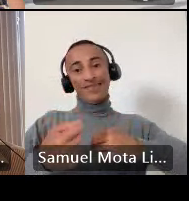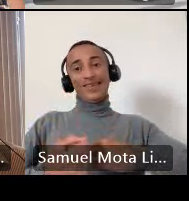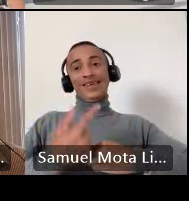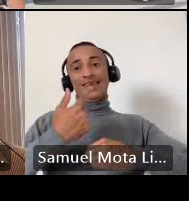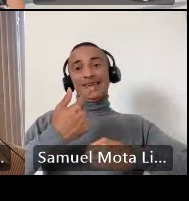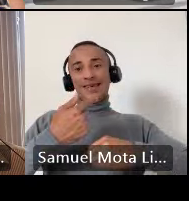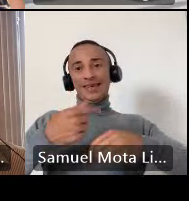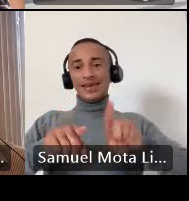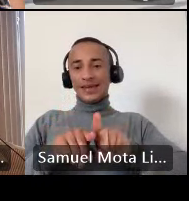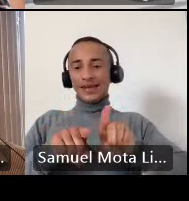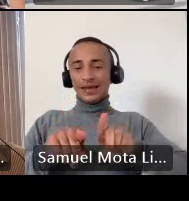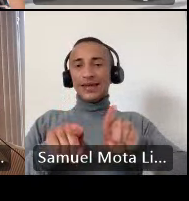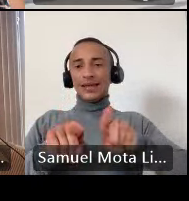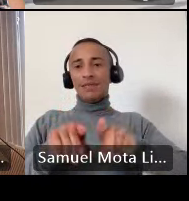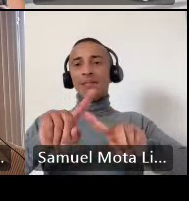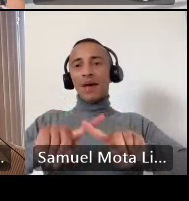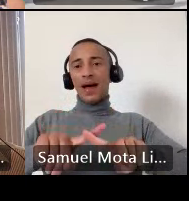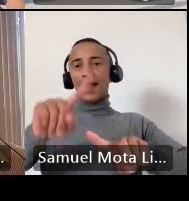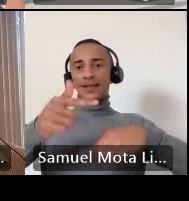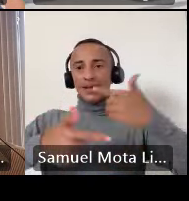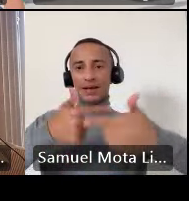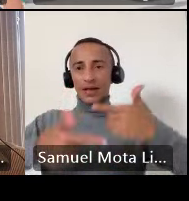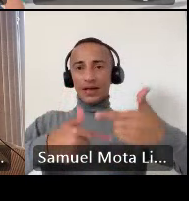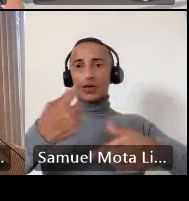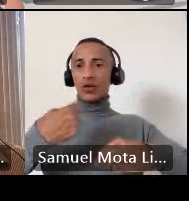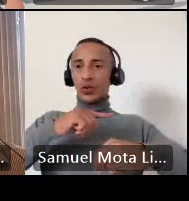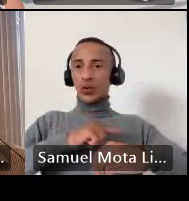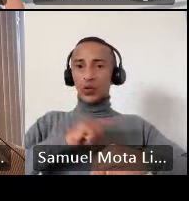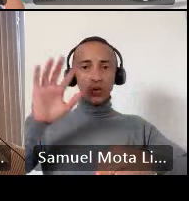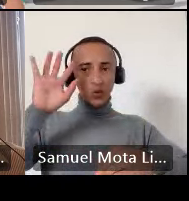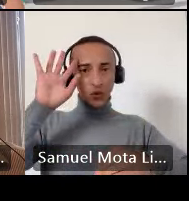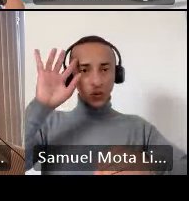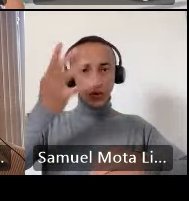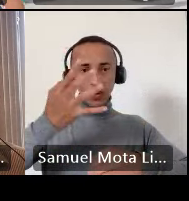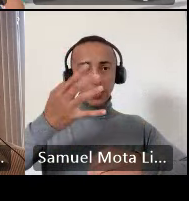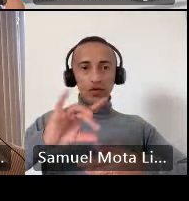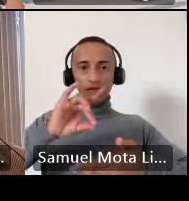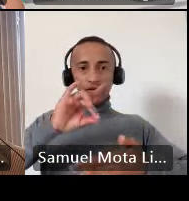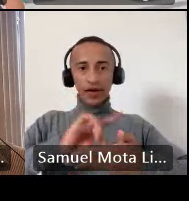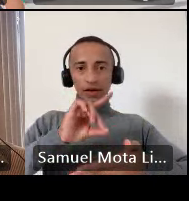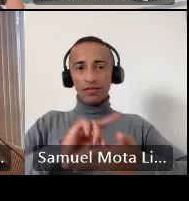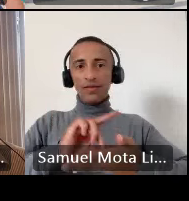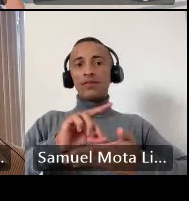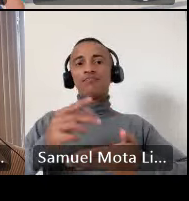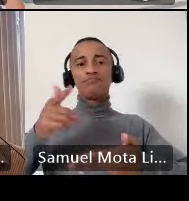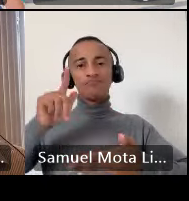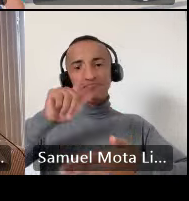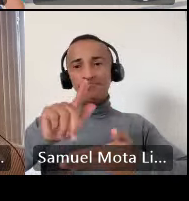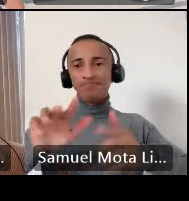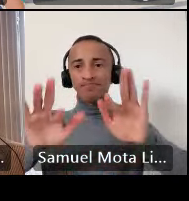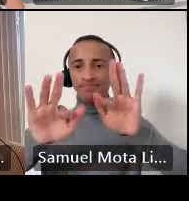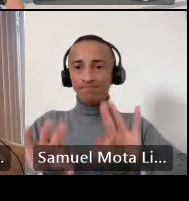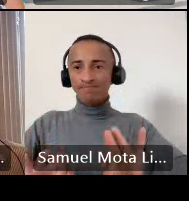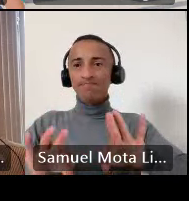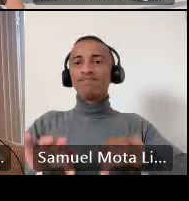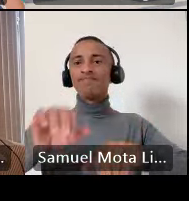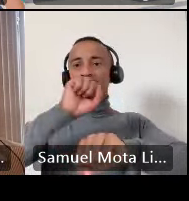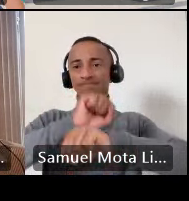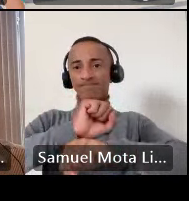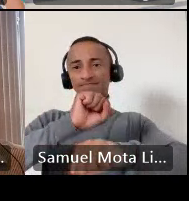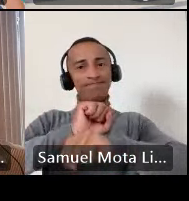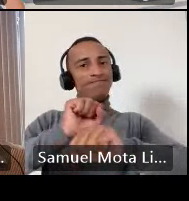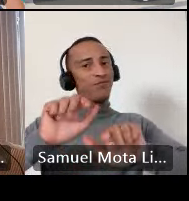todas essas medidas a gente conseguiu sair do outro lado concretizar e eh Espero que não haja nenhum